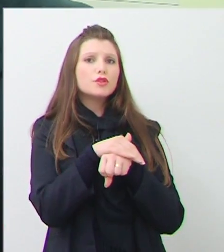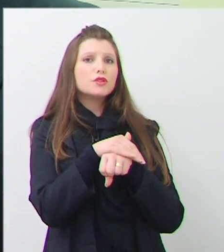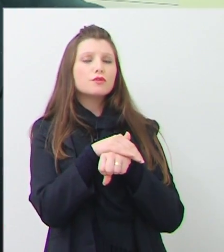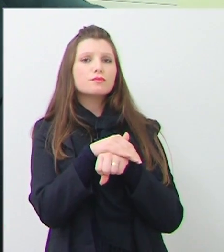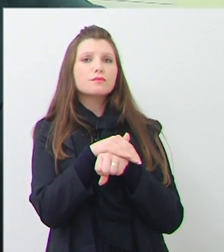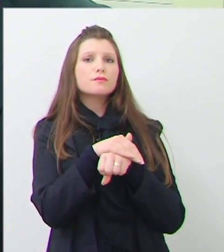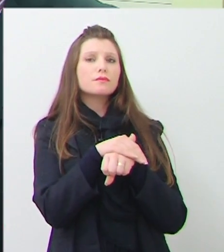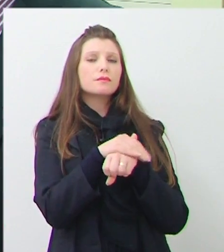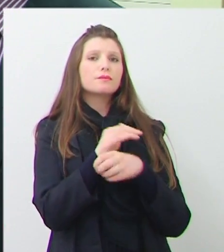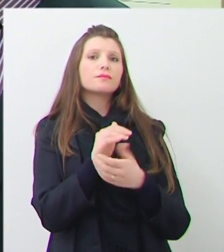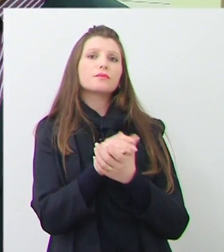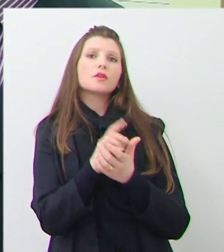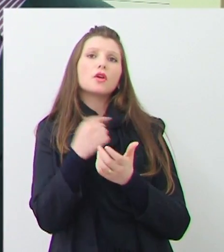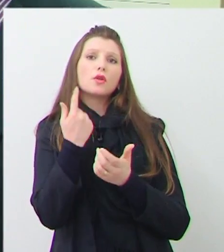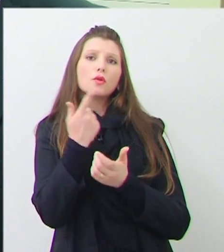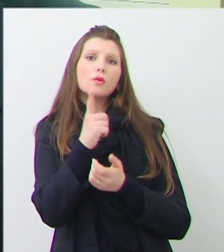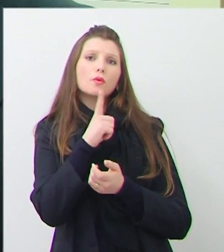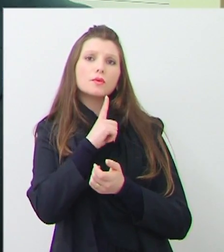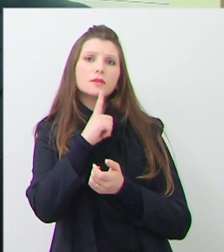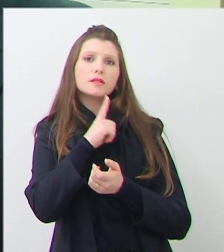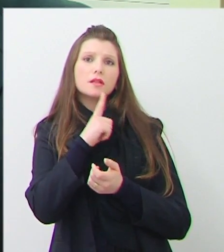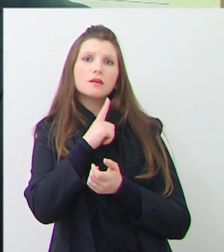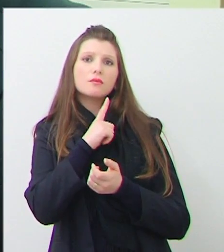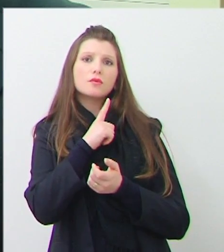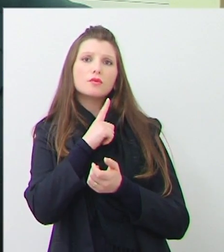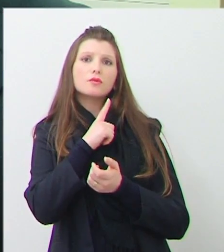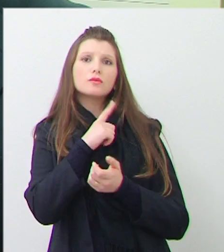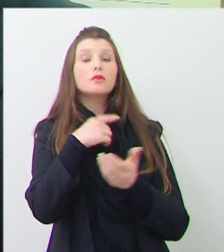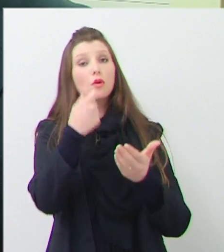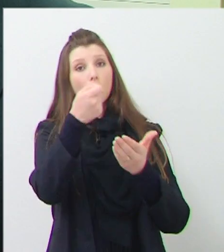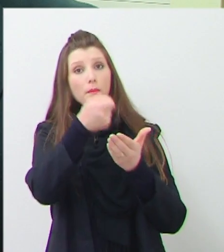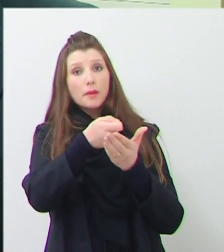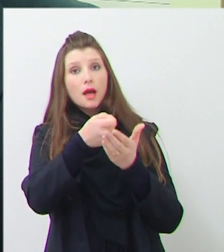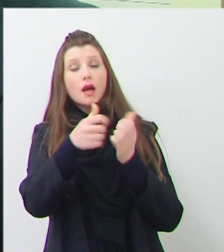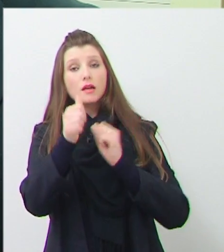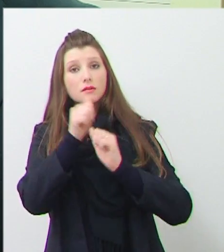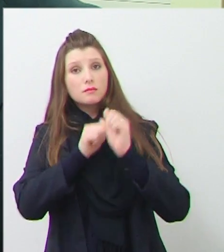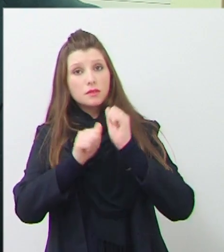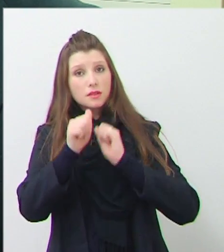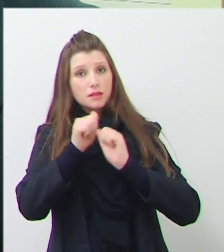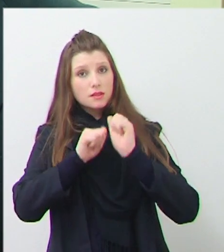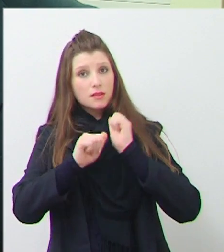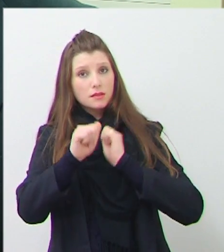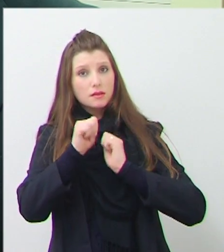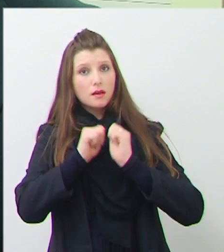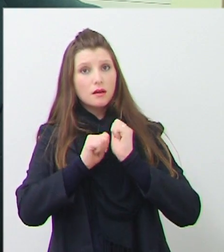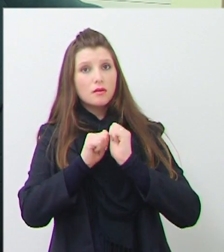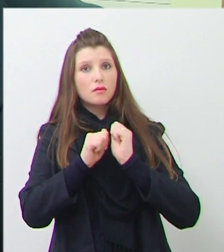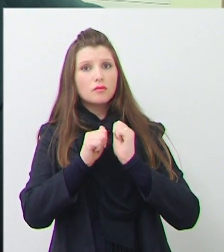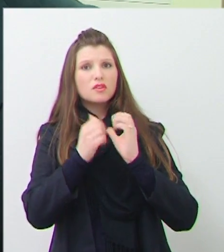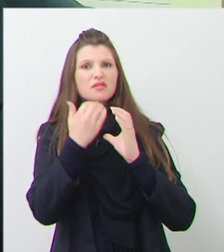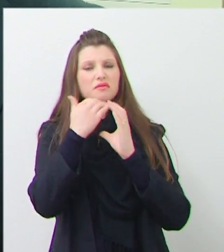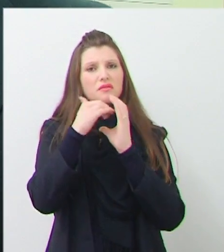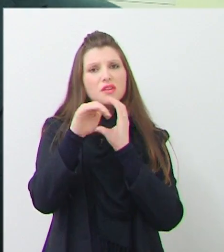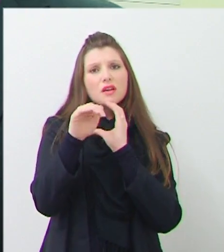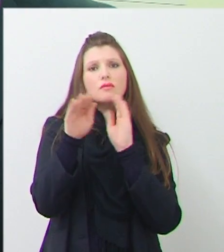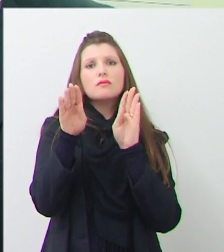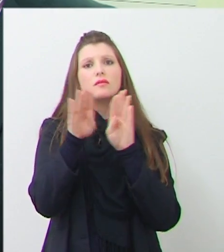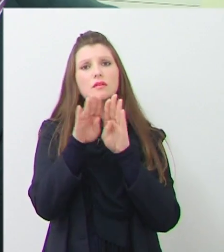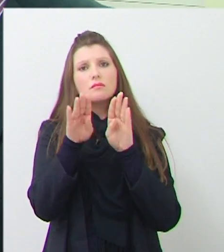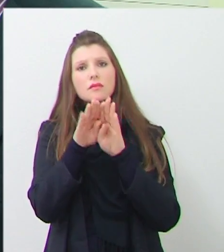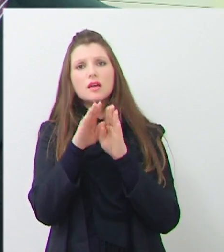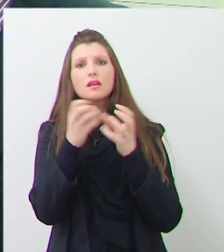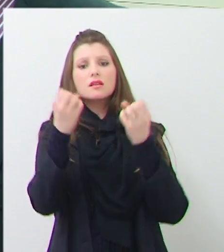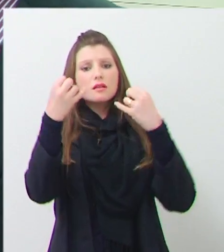gente tem a possibilidade de cobrar da administração, a possibilidade de, então, estar enviando até nós